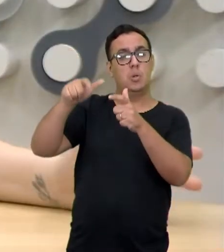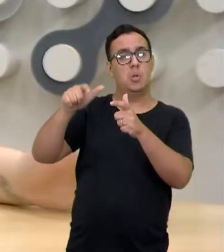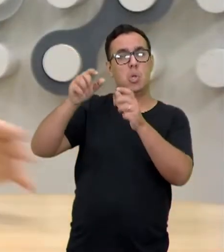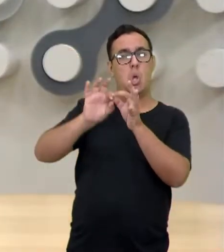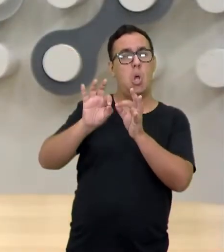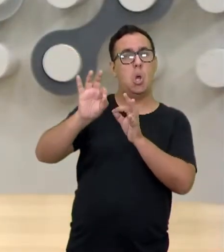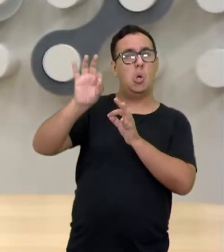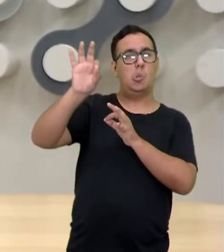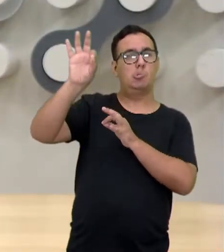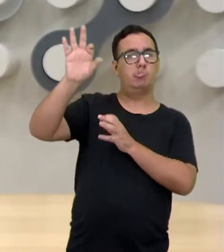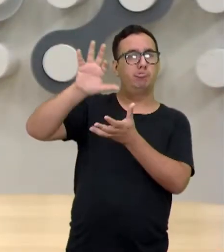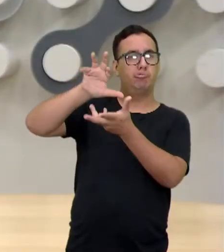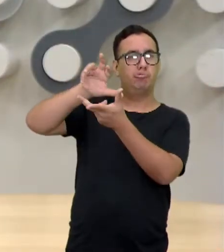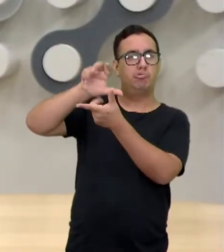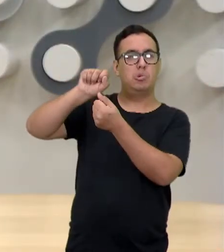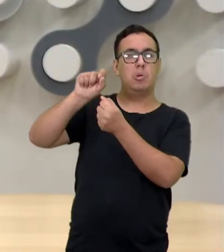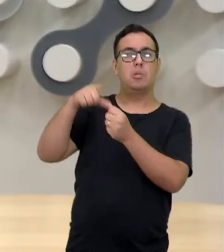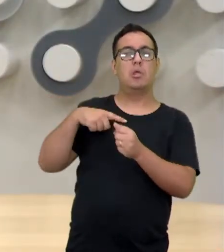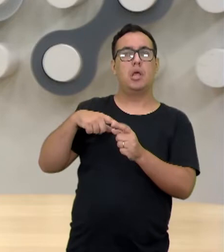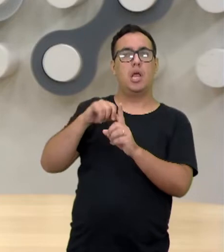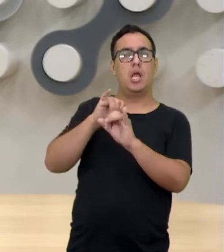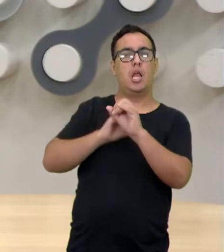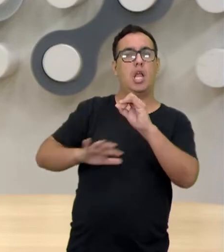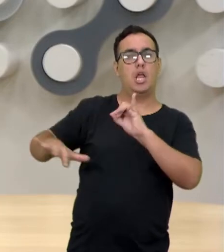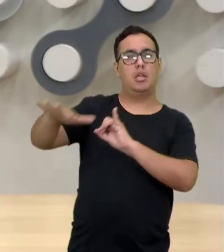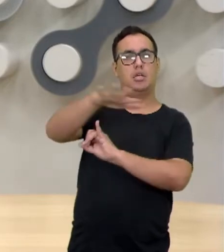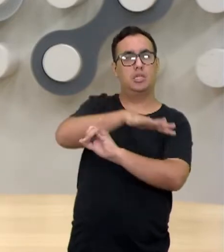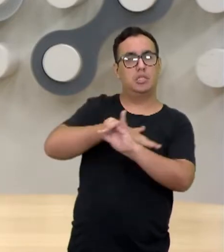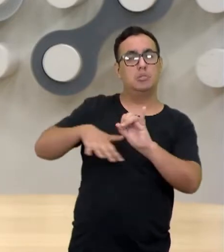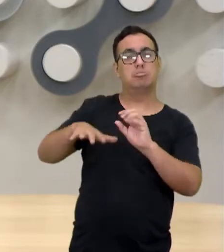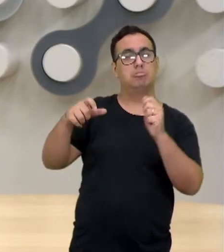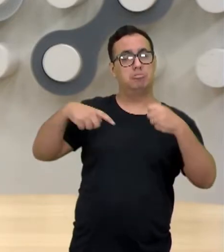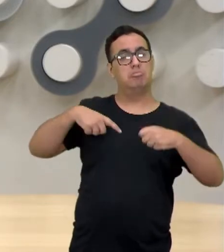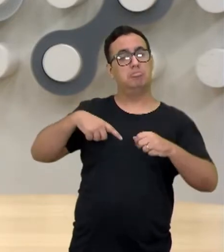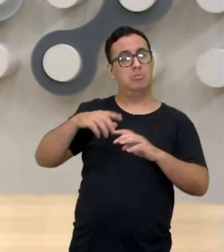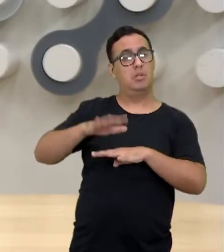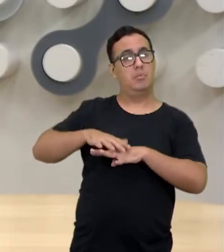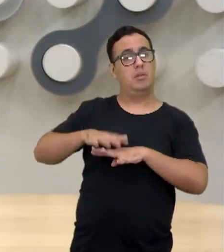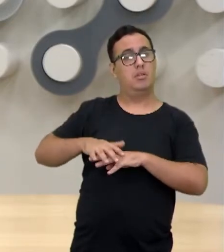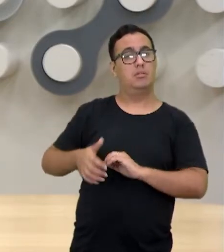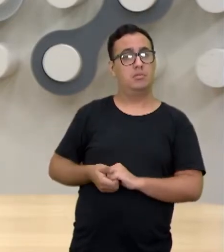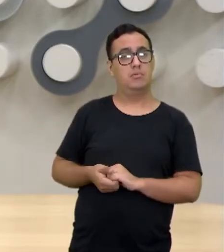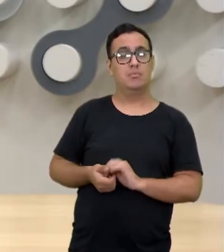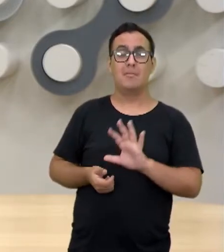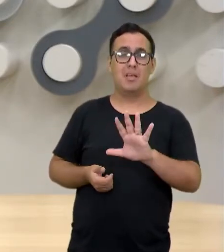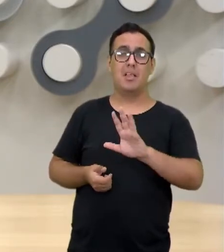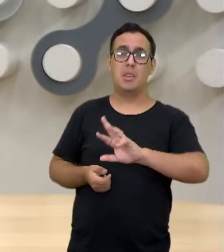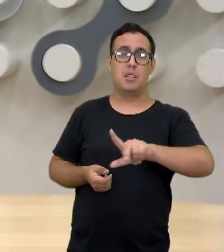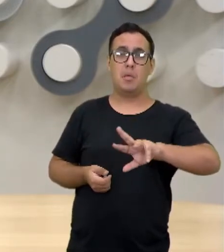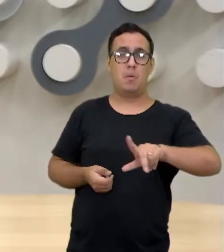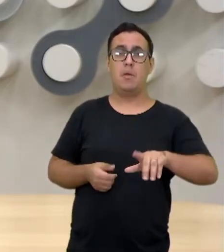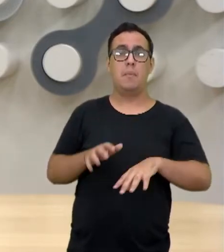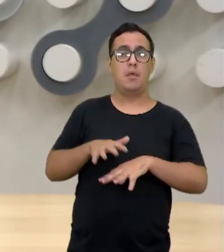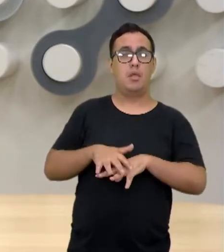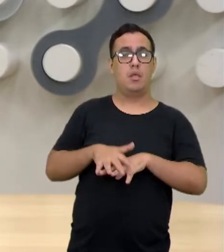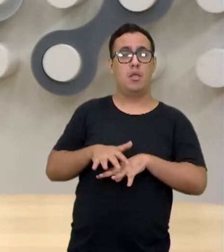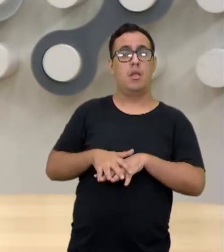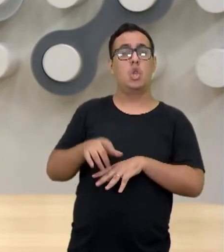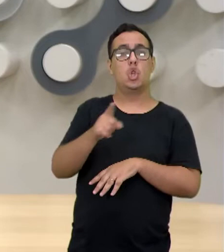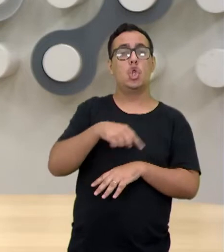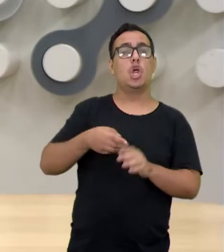remota do globo, não sei, numa ilha, enfim, eles têm matemática também. Só que não é exatamente essa matemática que a gente